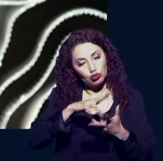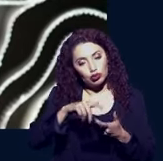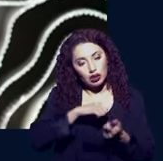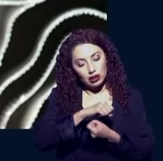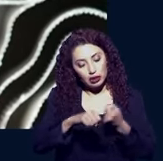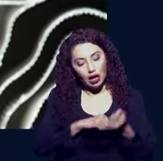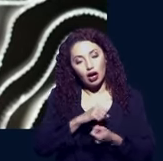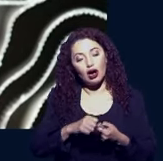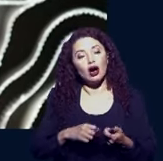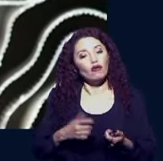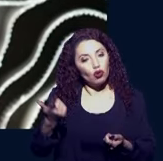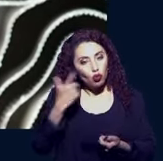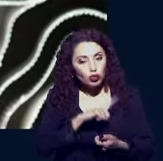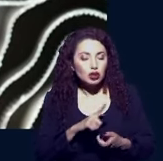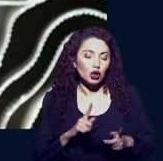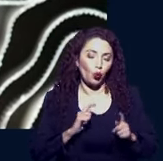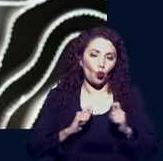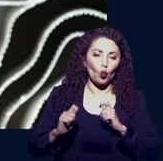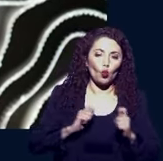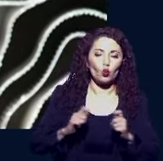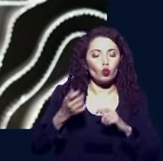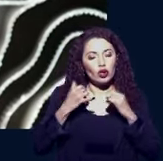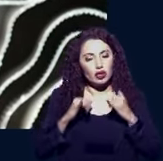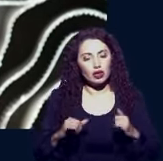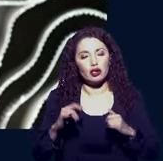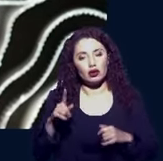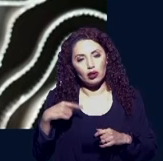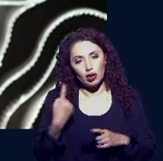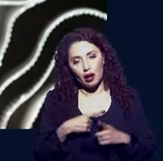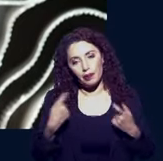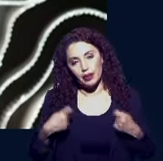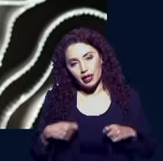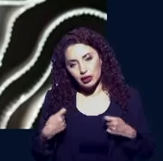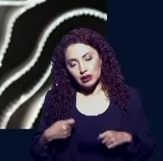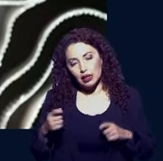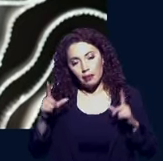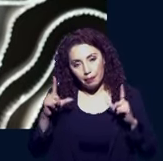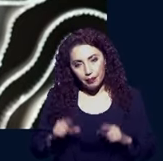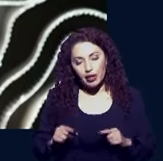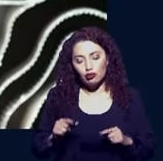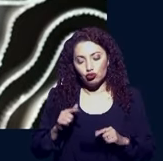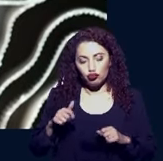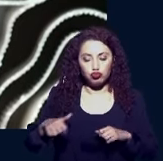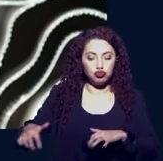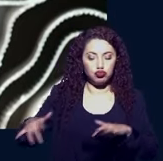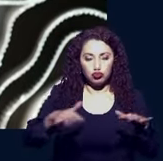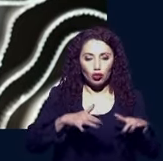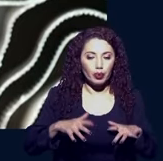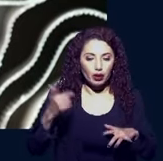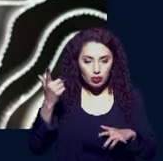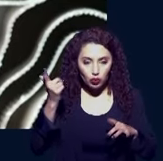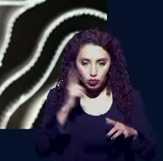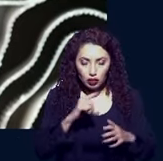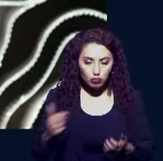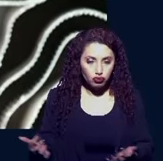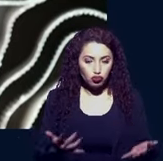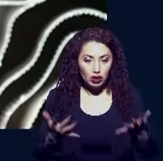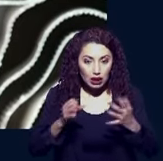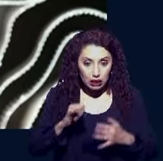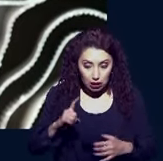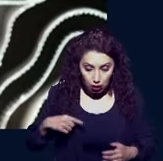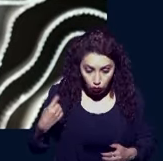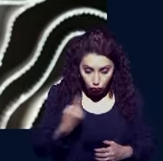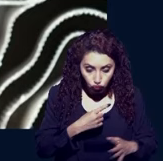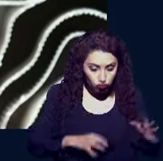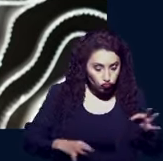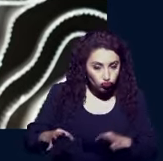intensivo de energia na medida que a gente necessita menos de irrigação para entregar toda essa produtividade Então se a gente conseguir posicionar isso bem para poder atender essa